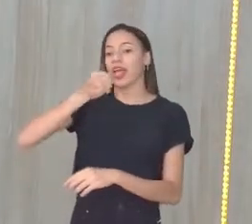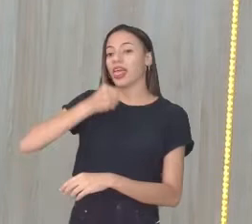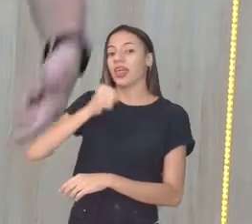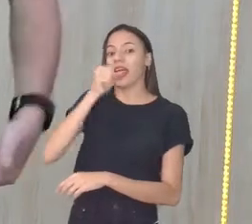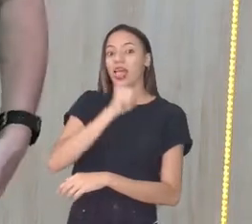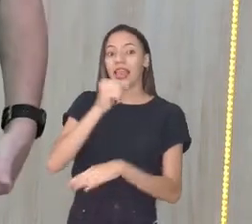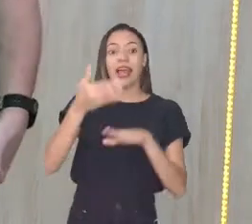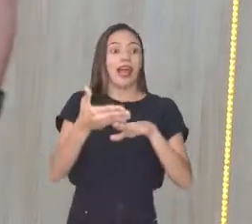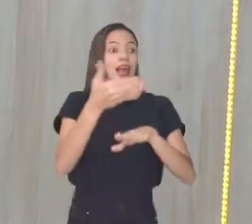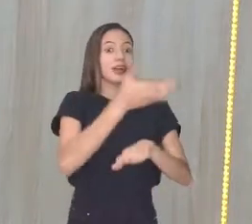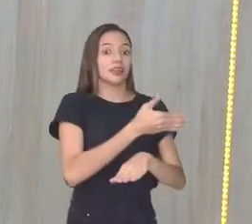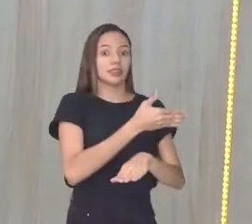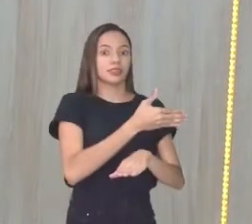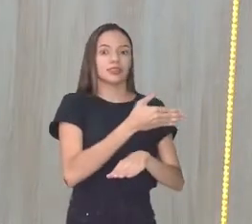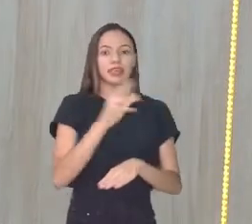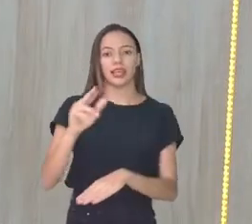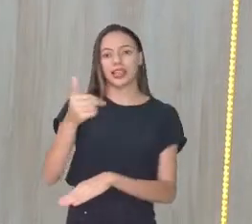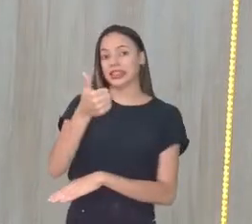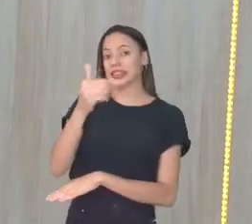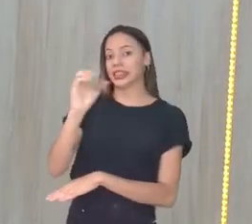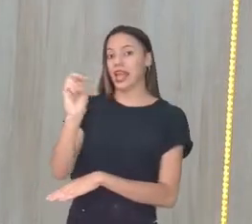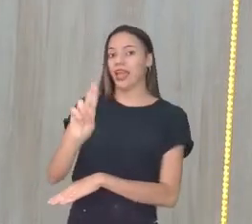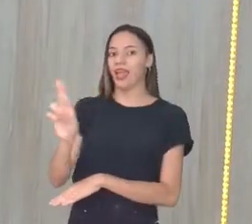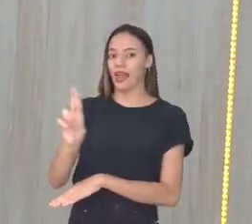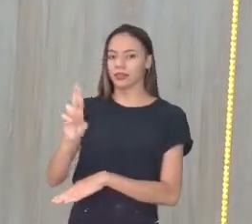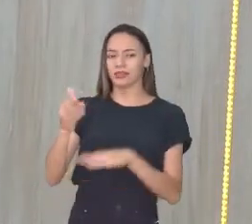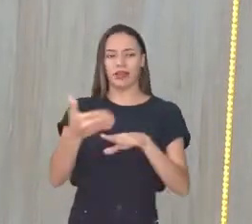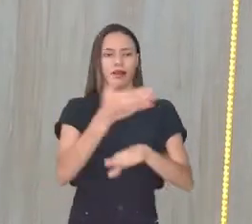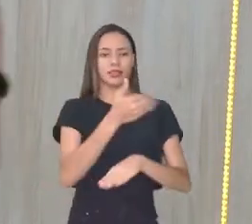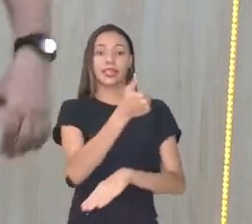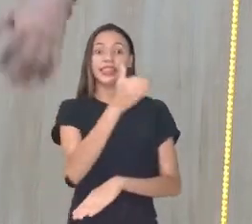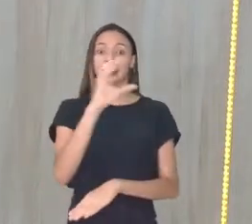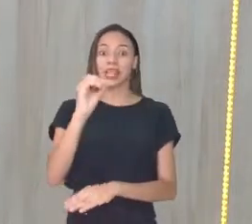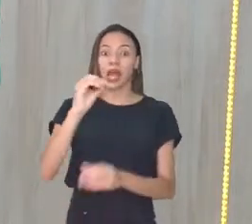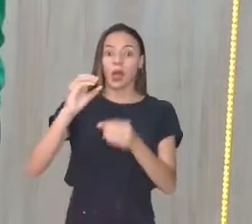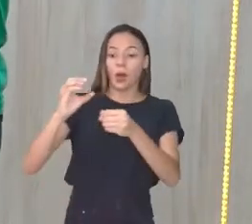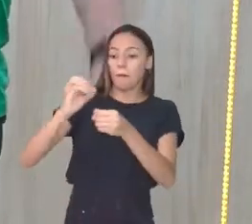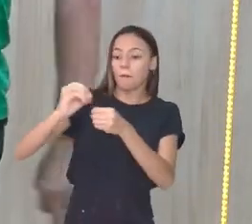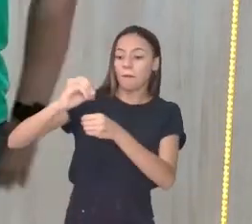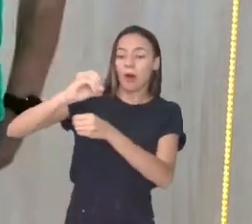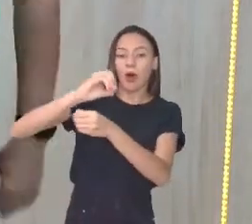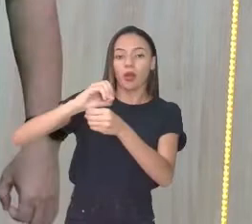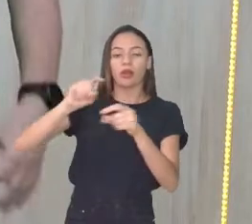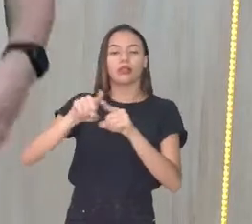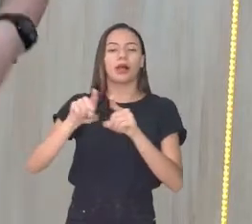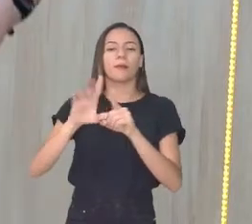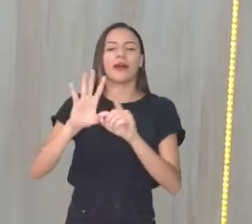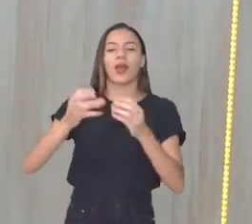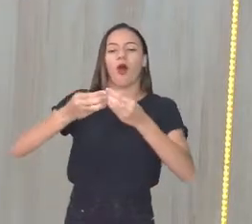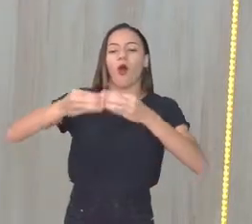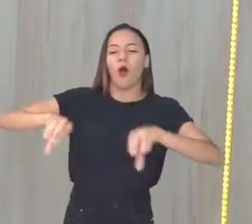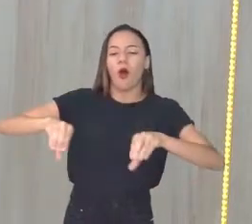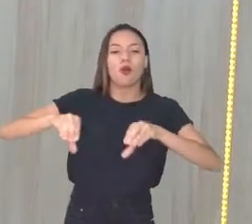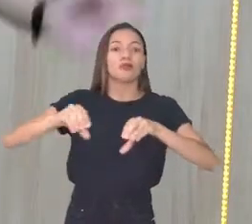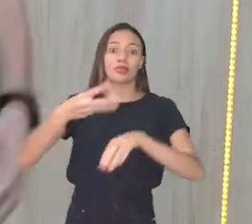era R$ 10. Era, não é mais. Né? O carro do ovo, bandeja com ovos, com 30 ovos a